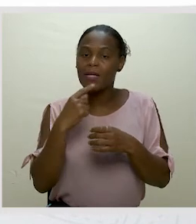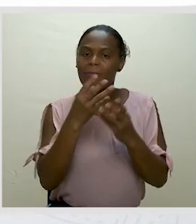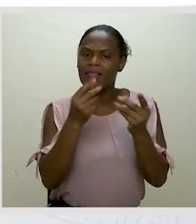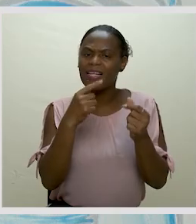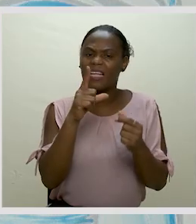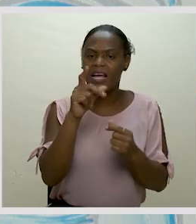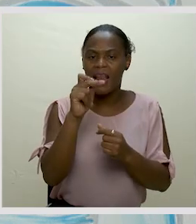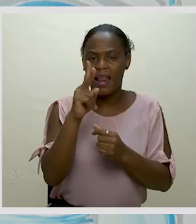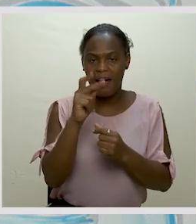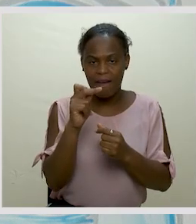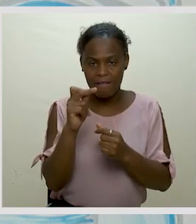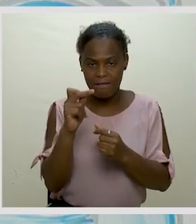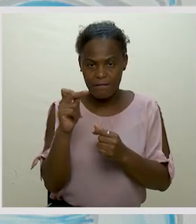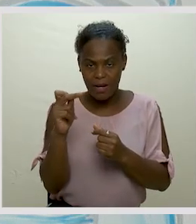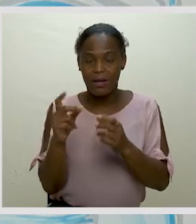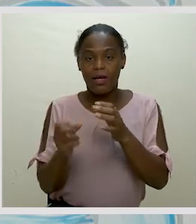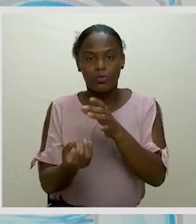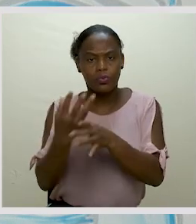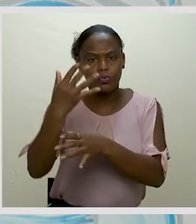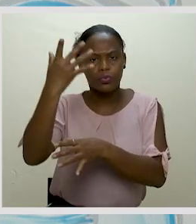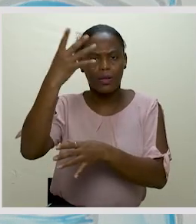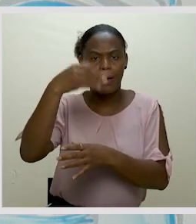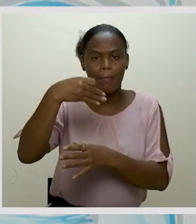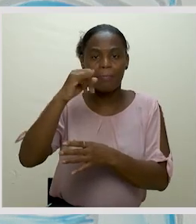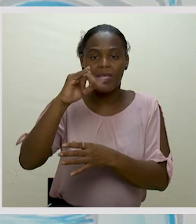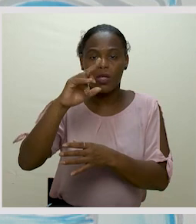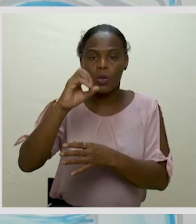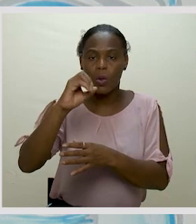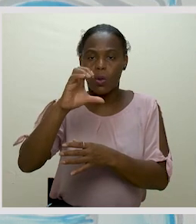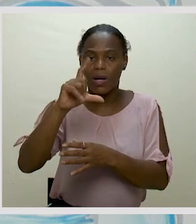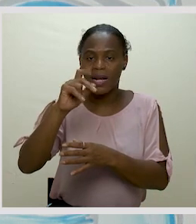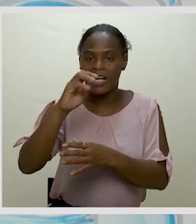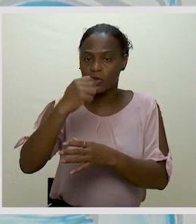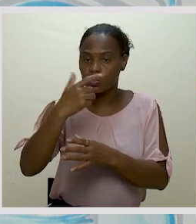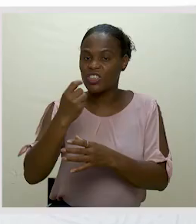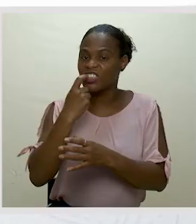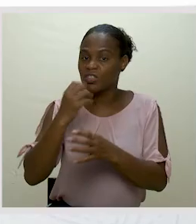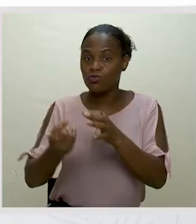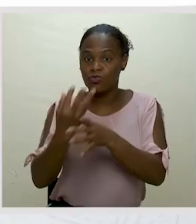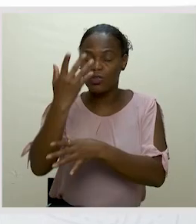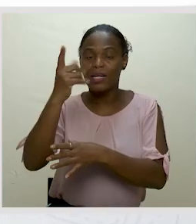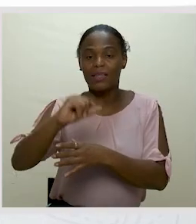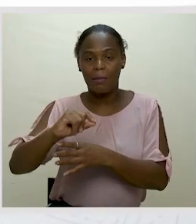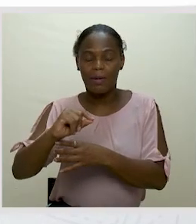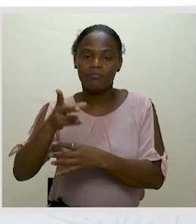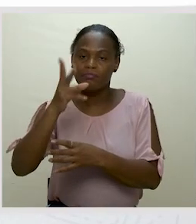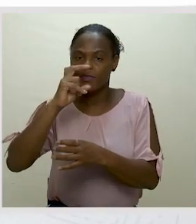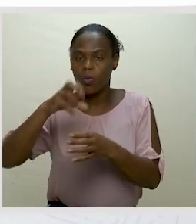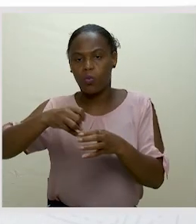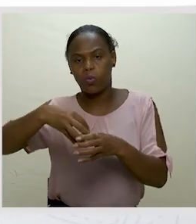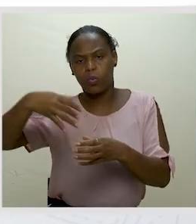lava, os piroclastos e ainda cinzas, fumos e gases, com